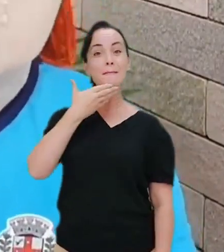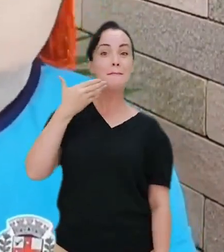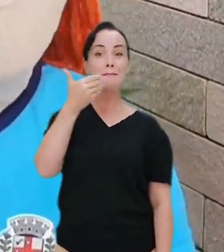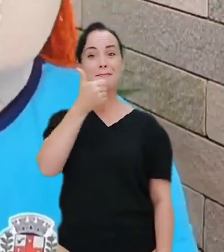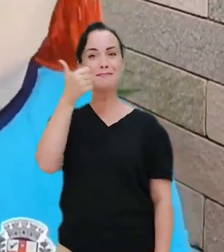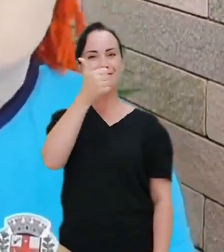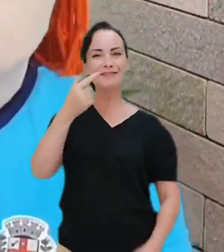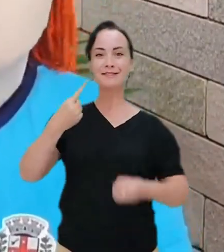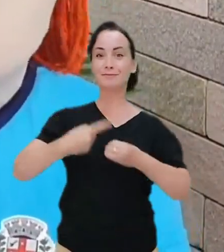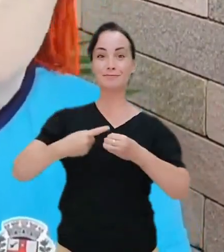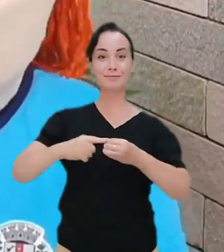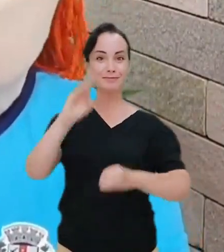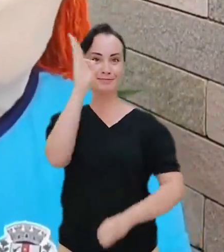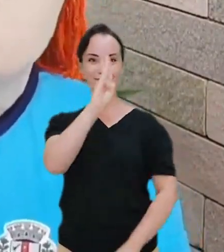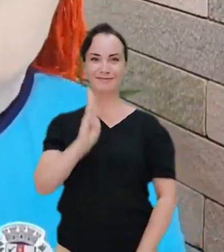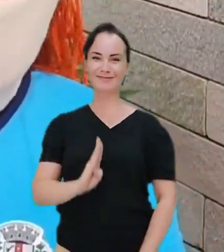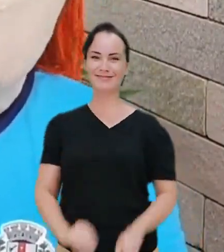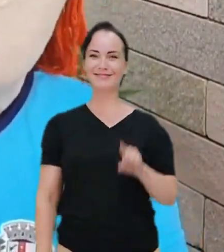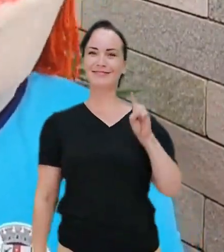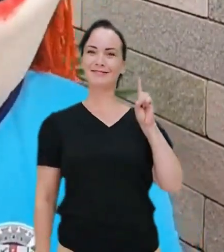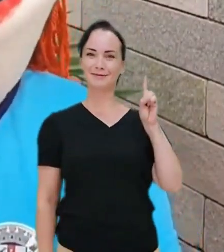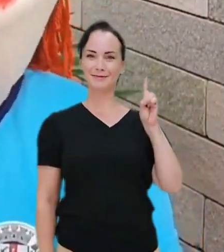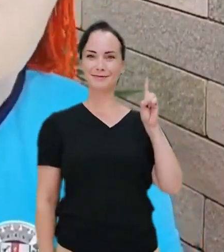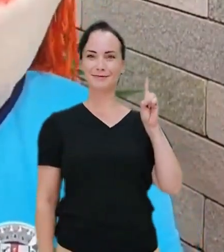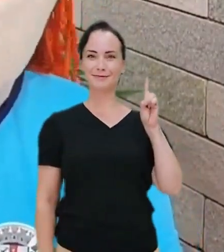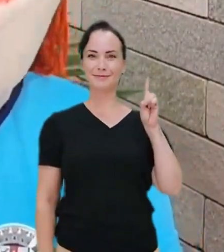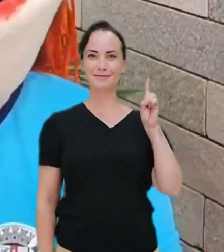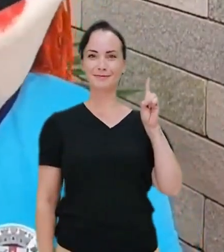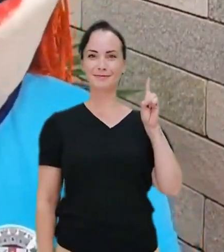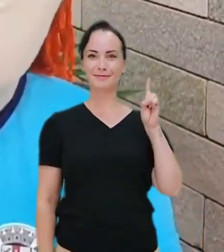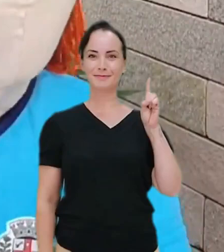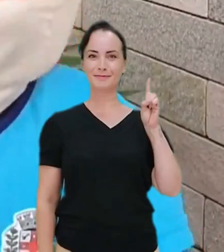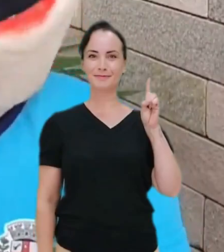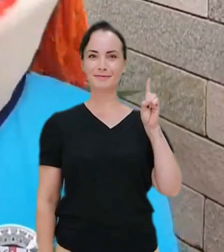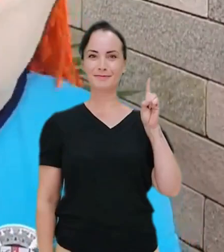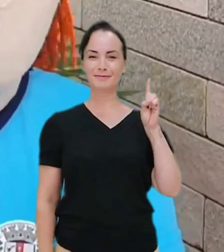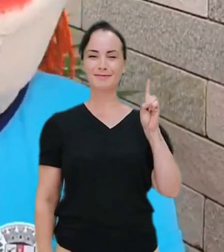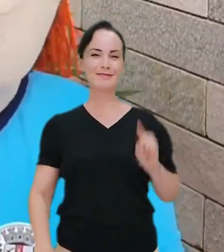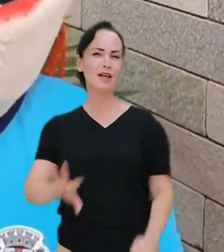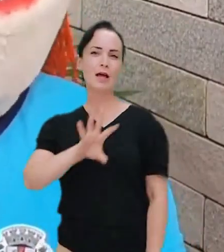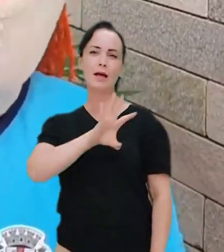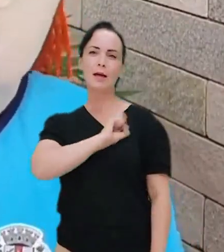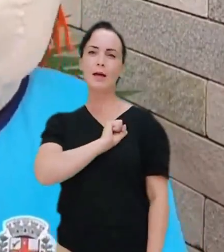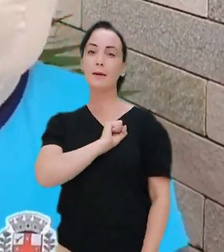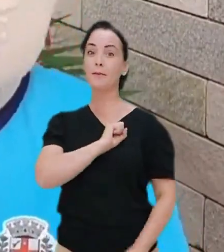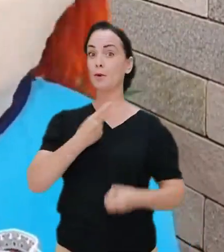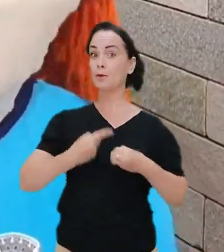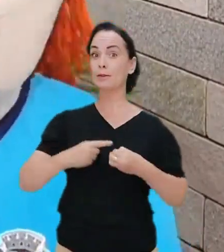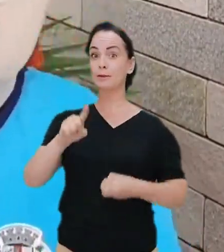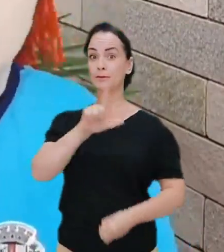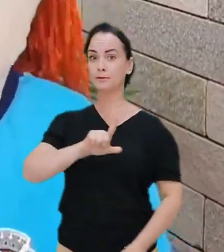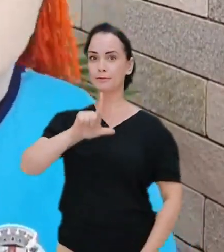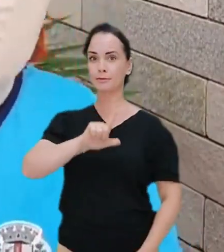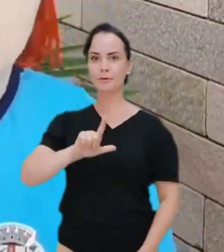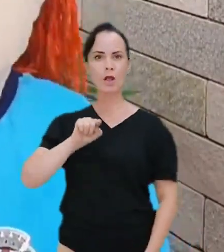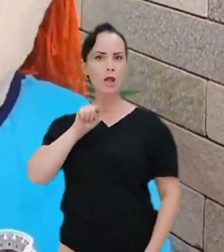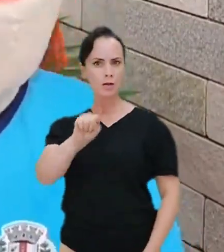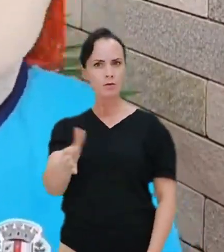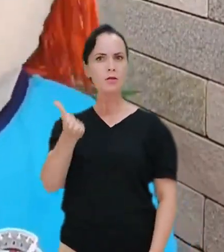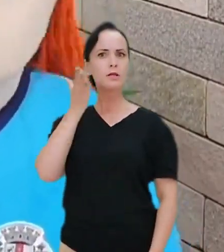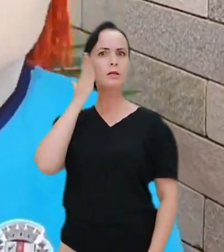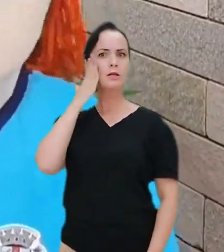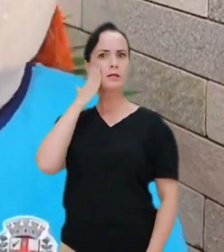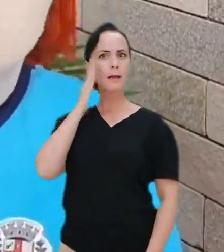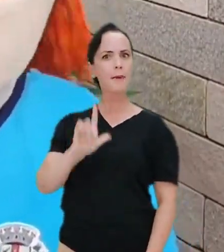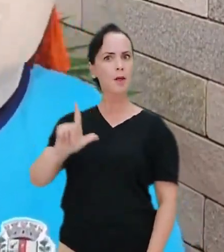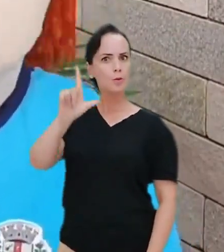a melhor cidade do Brasil! I love Londrina! Amo Londrina! Você sabia